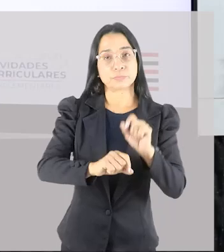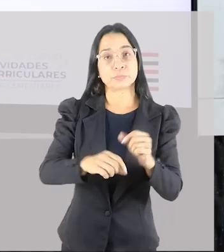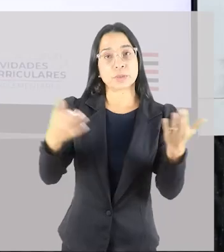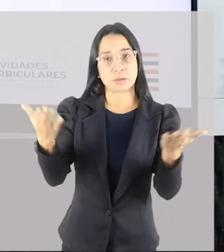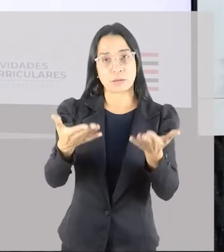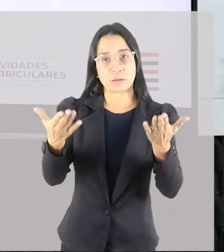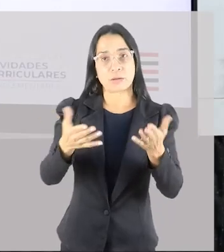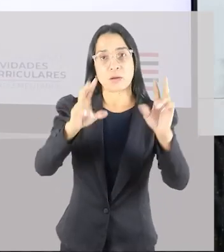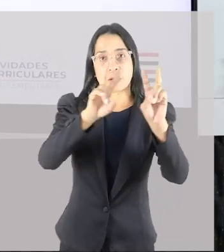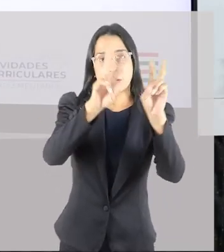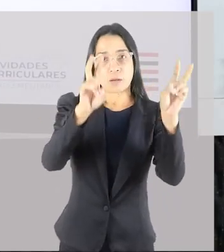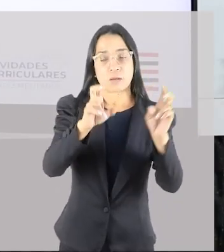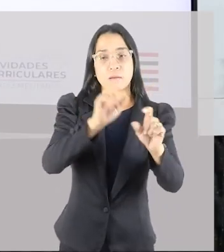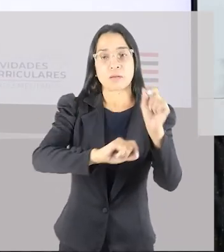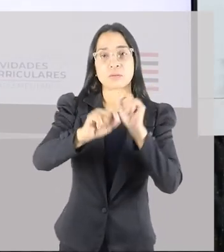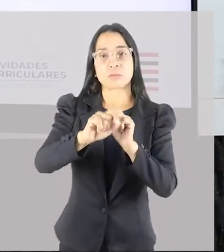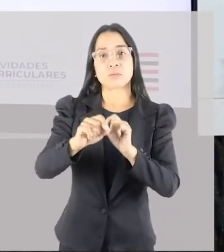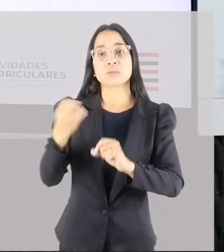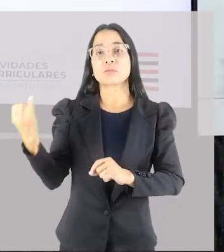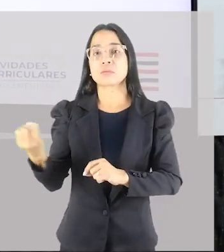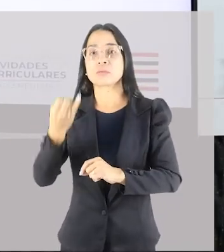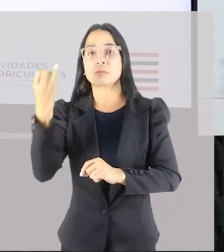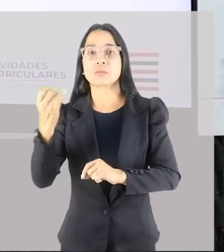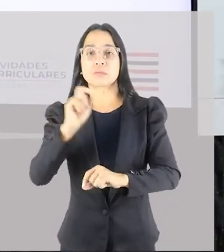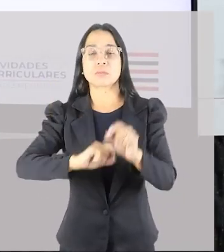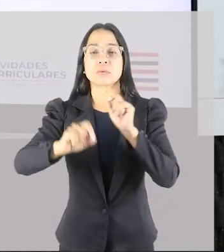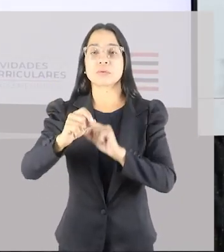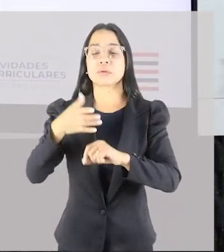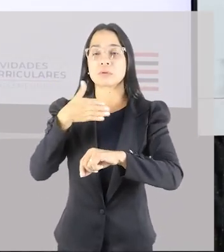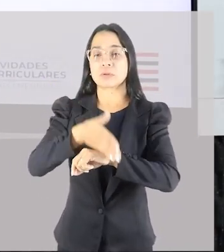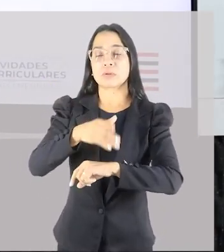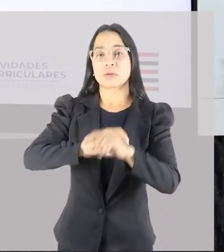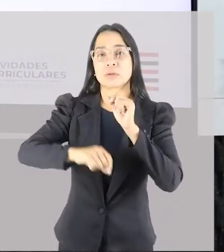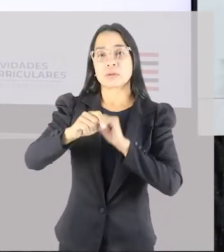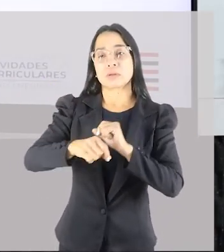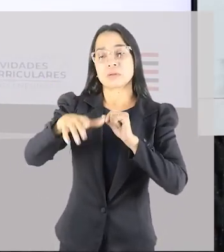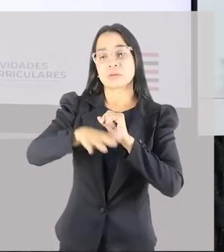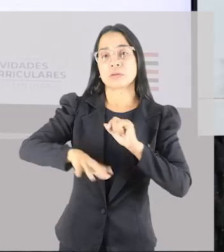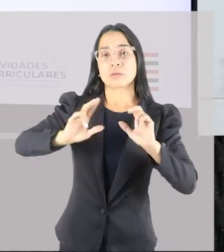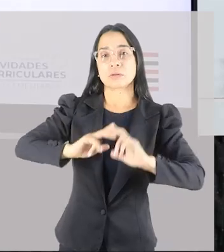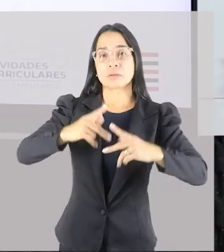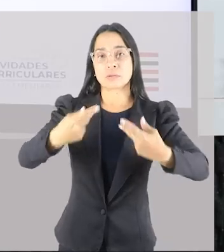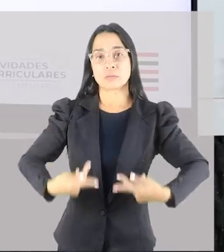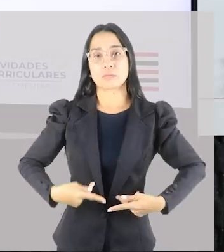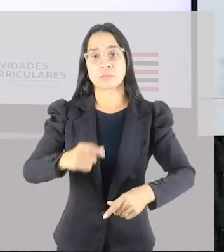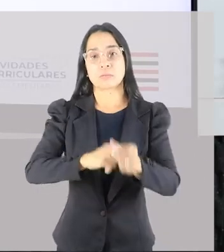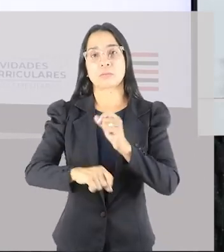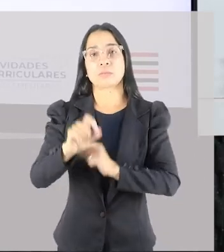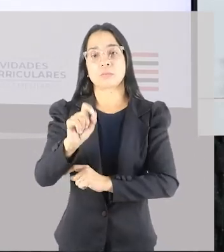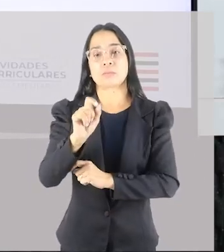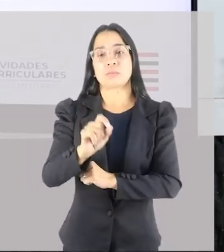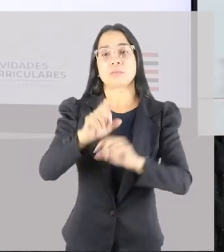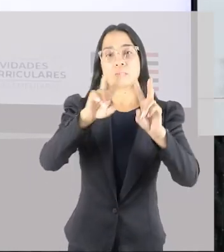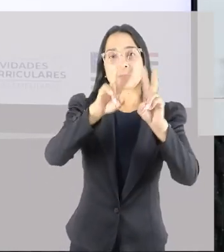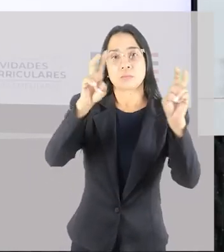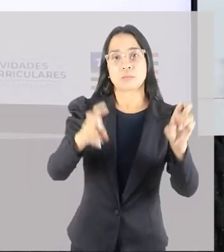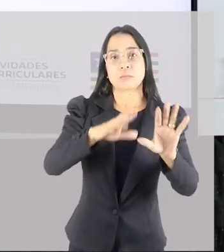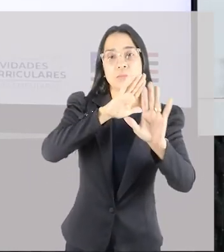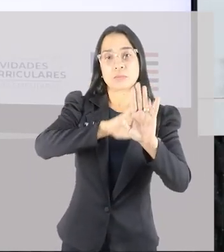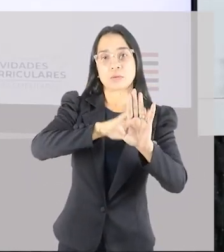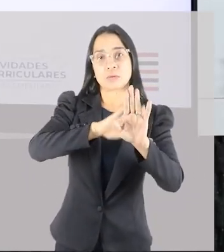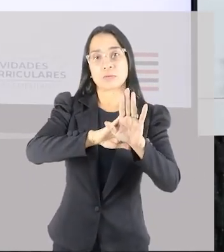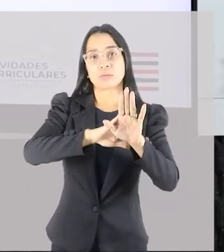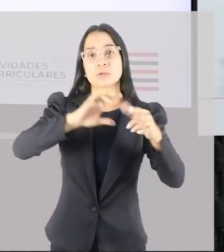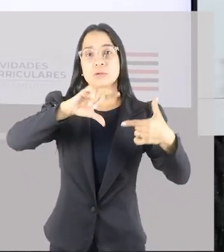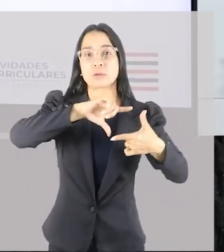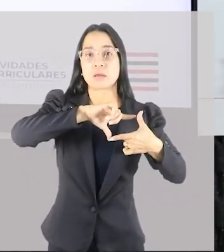agora de alguns assuntos que são fundamentais dentro da área de humanas que são os temas de ideologia e